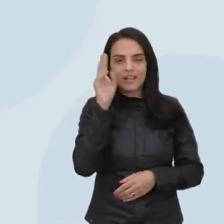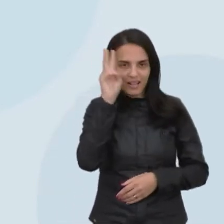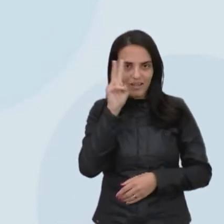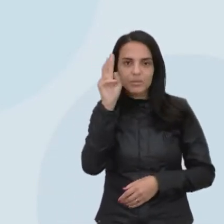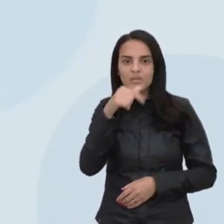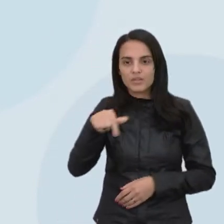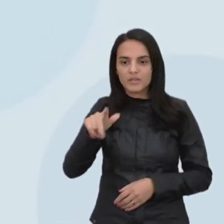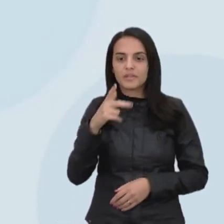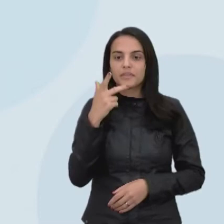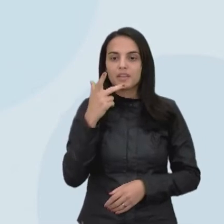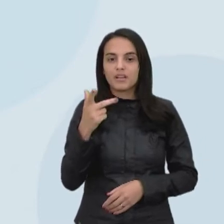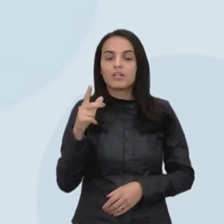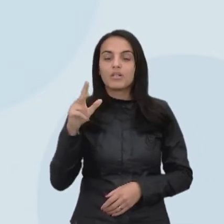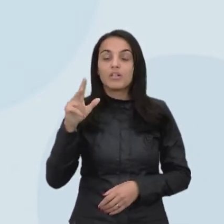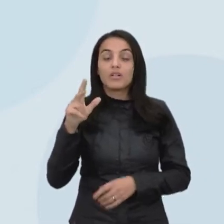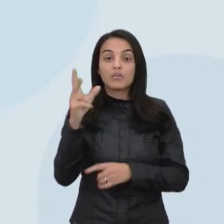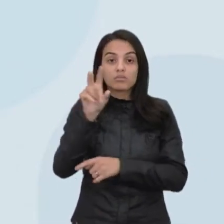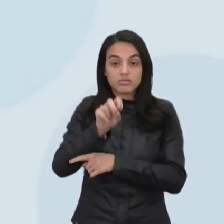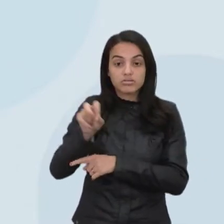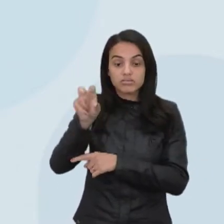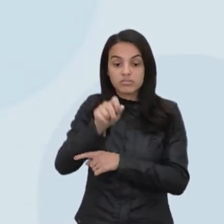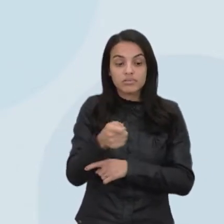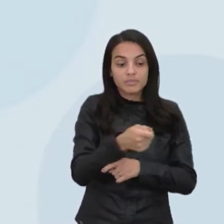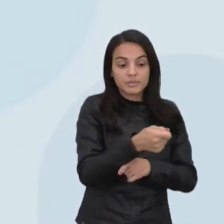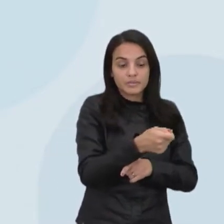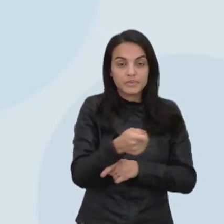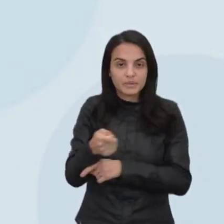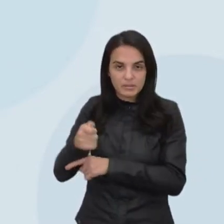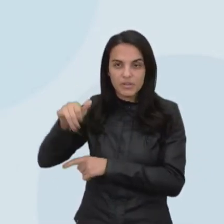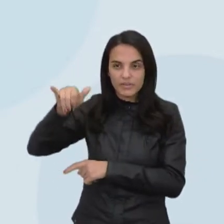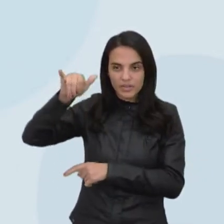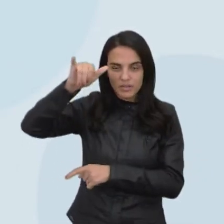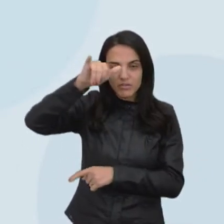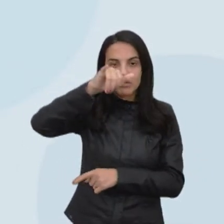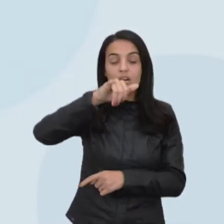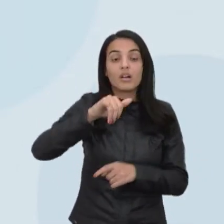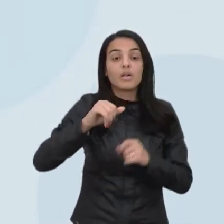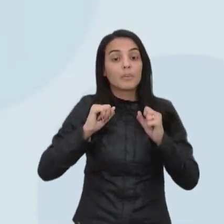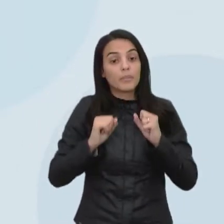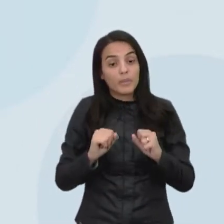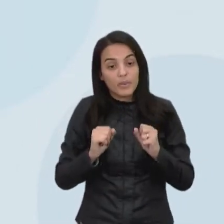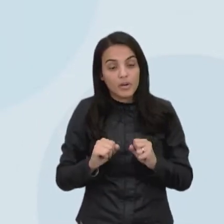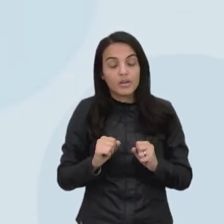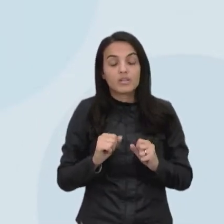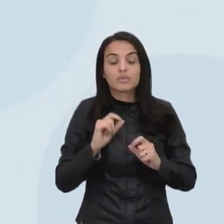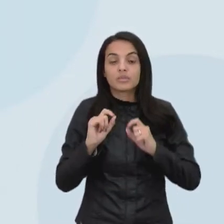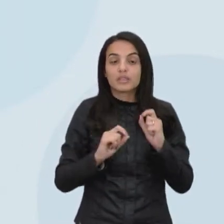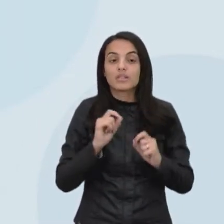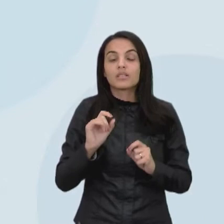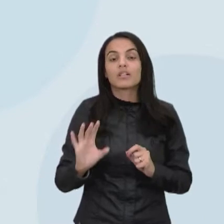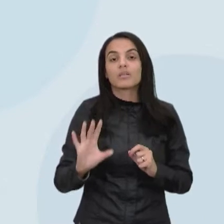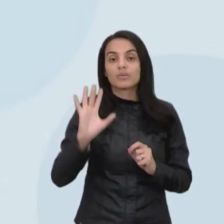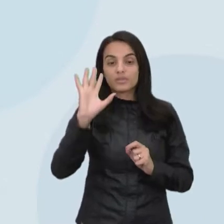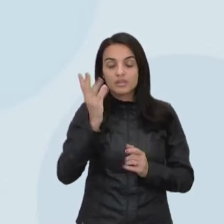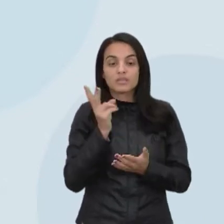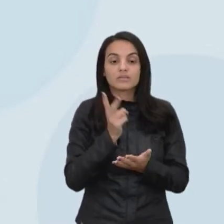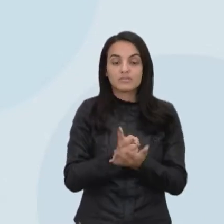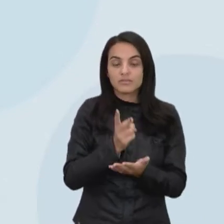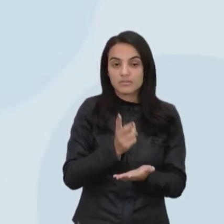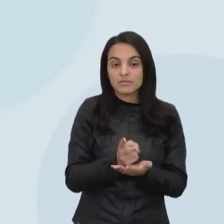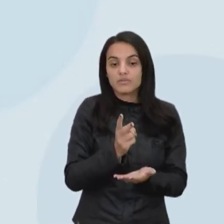dos agrotóxicos que são pulverizados. Muitos deles, né, a gente fala que eles são voláteis, eles permanecem, né,